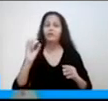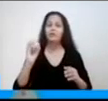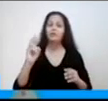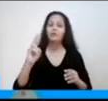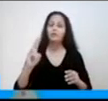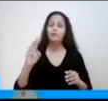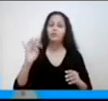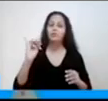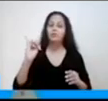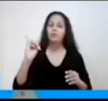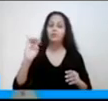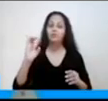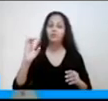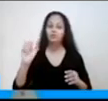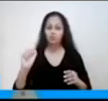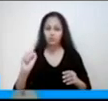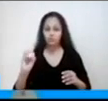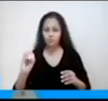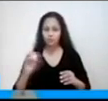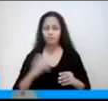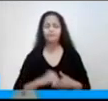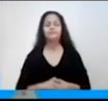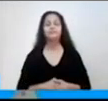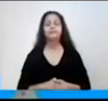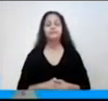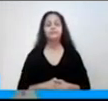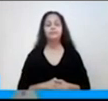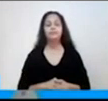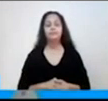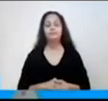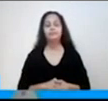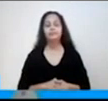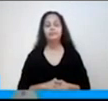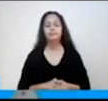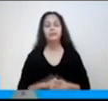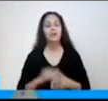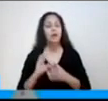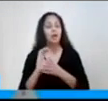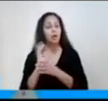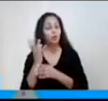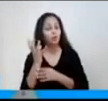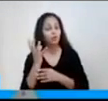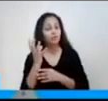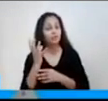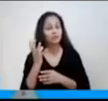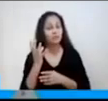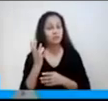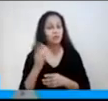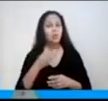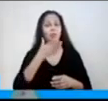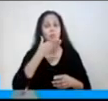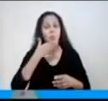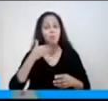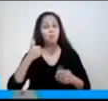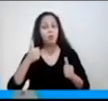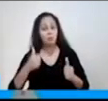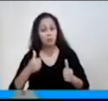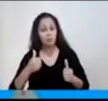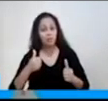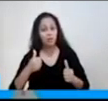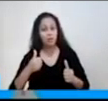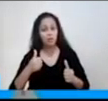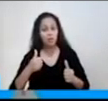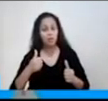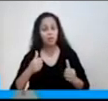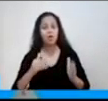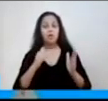cortiço, porque vai ter um slide só sobre ele, nós já vamos ver o que é cortiço. Aconteceu aí uma melhora